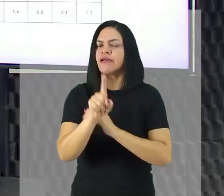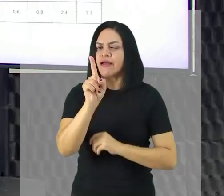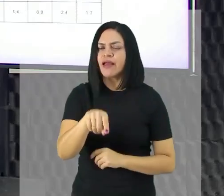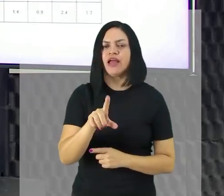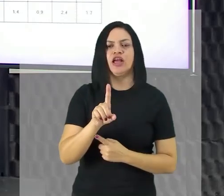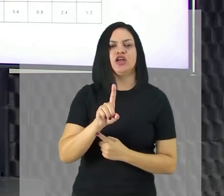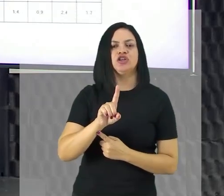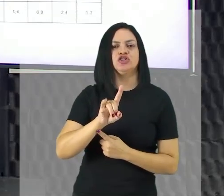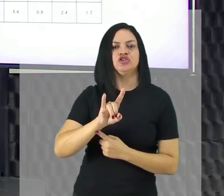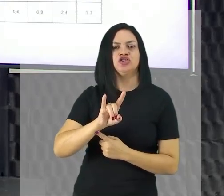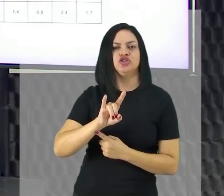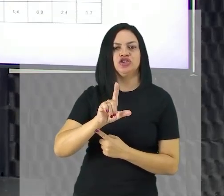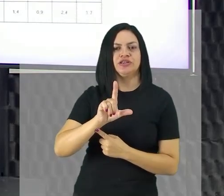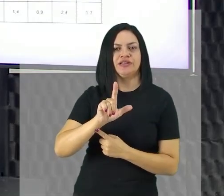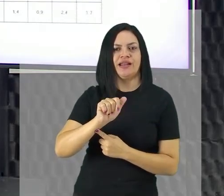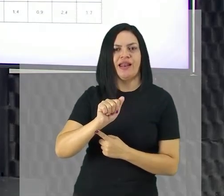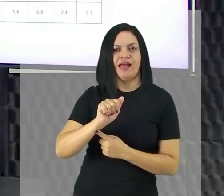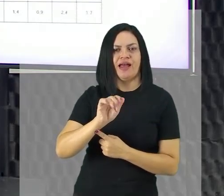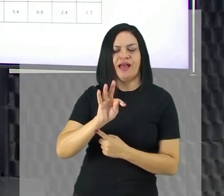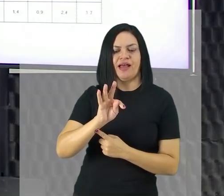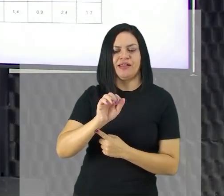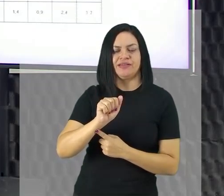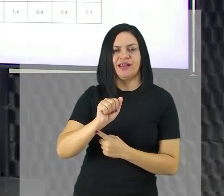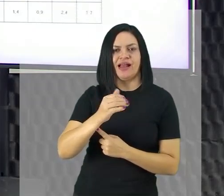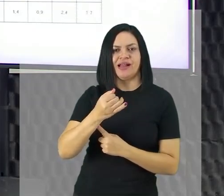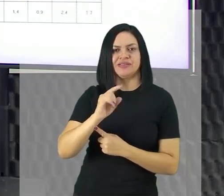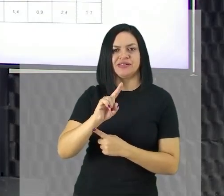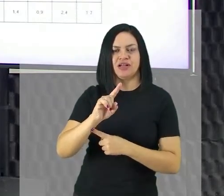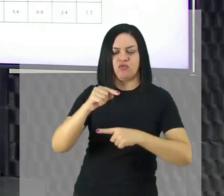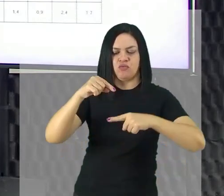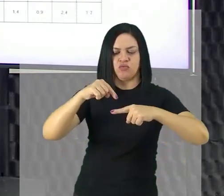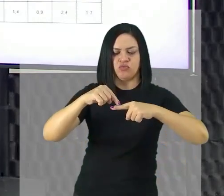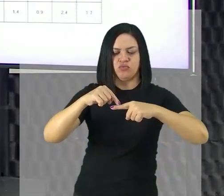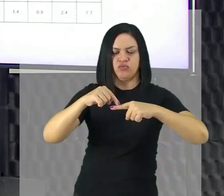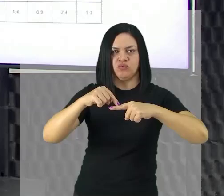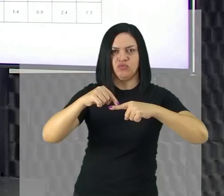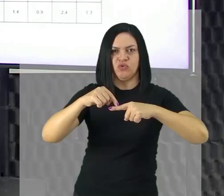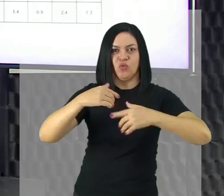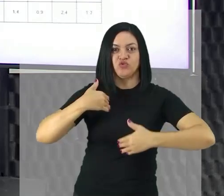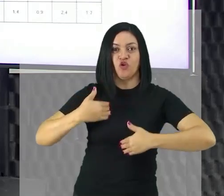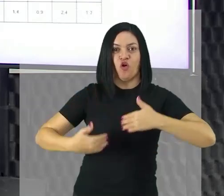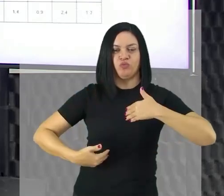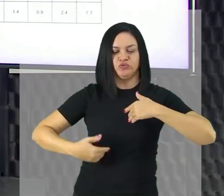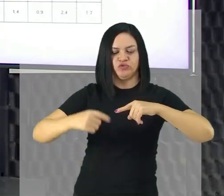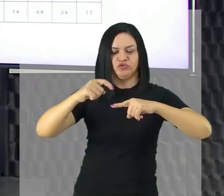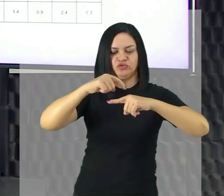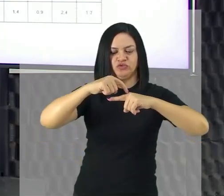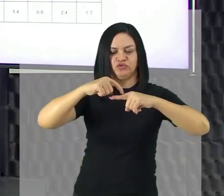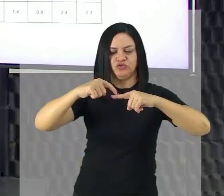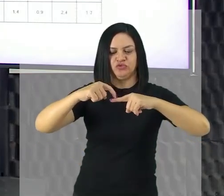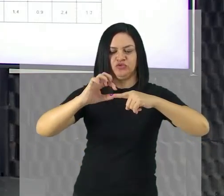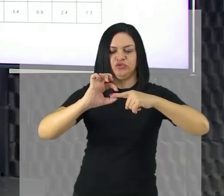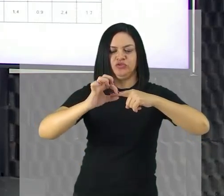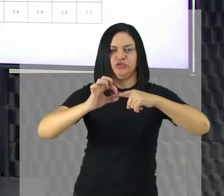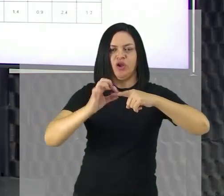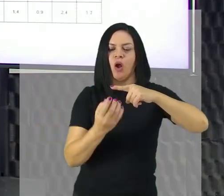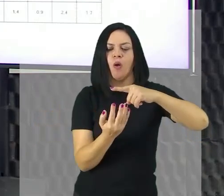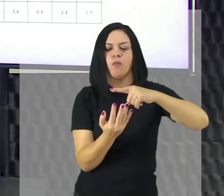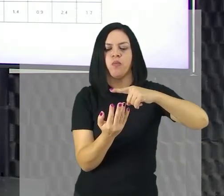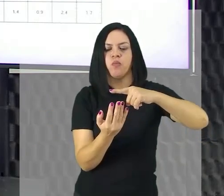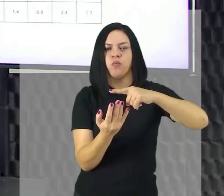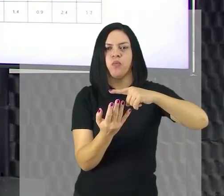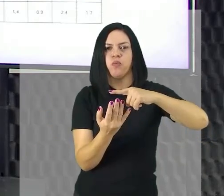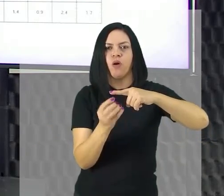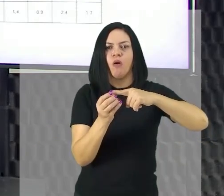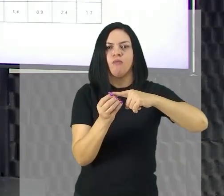dilatação. Dilatação dos corpos quando eles aquecem. Então, os corpos, quando eles aquecem, eles se dilatam, eles aumentam